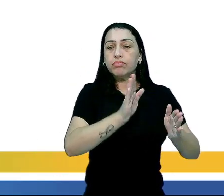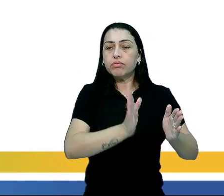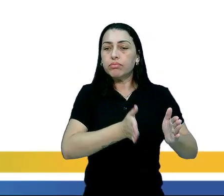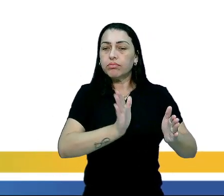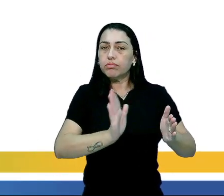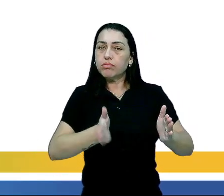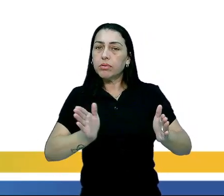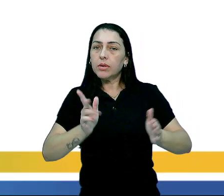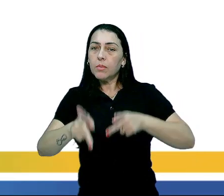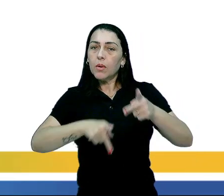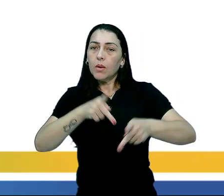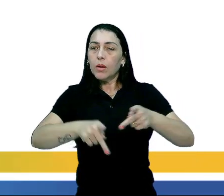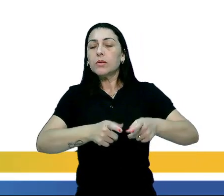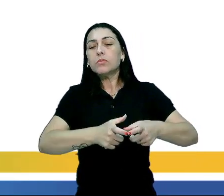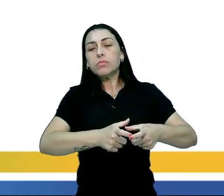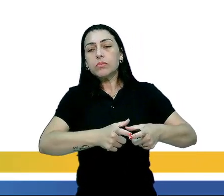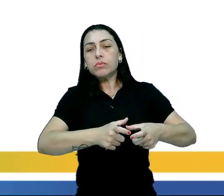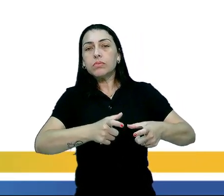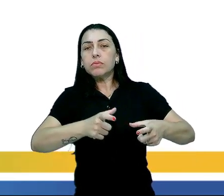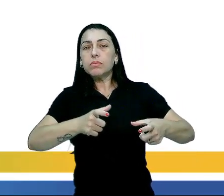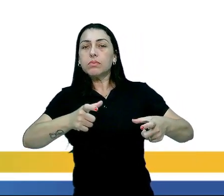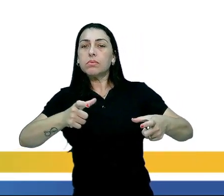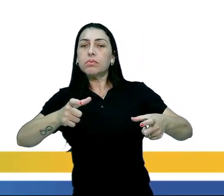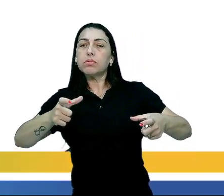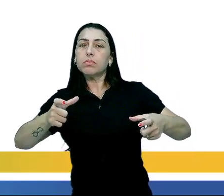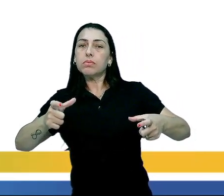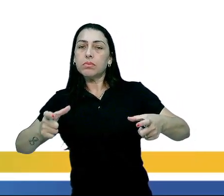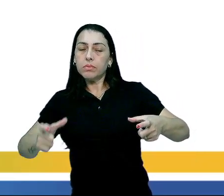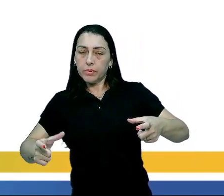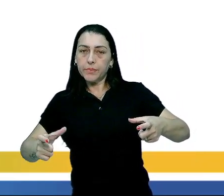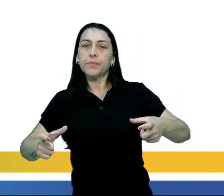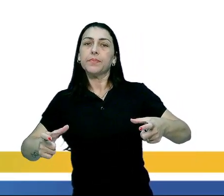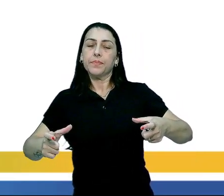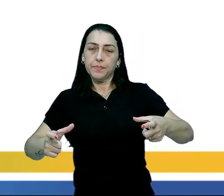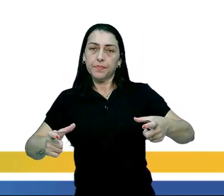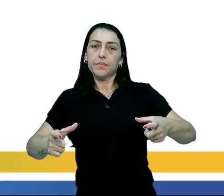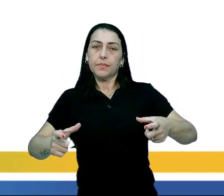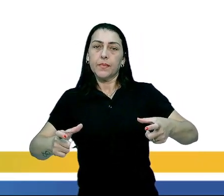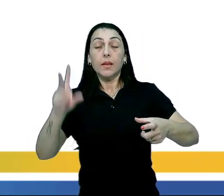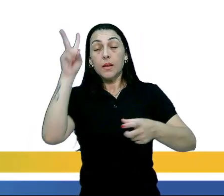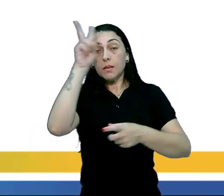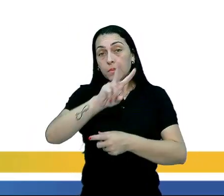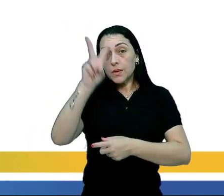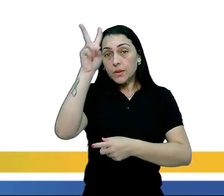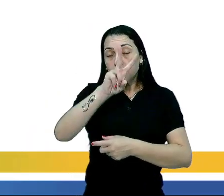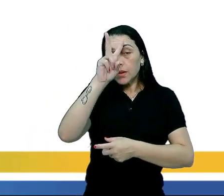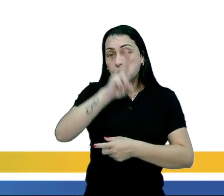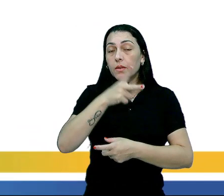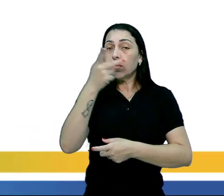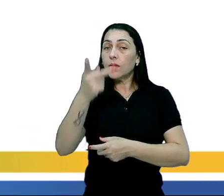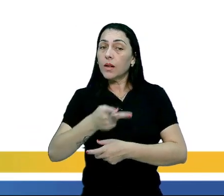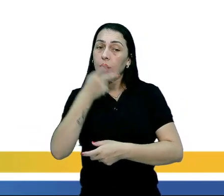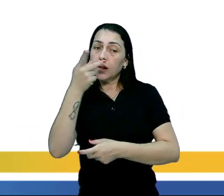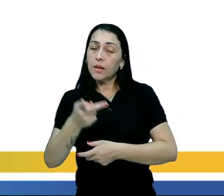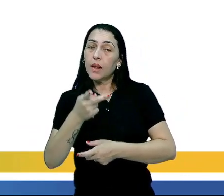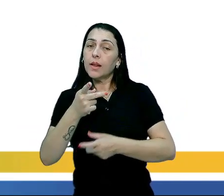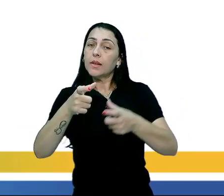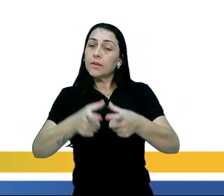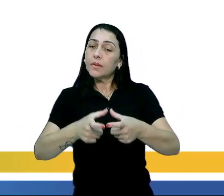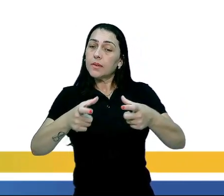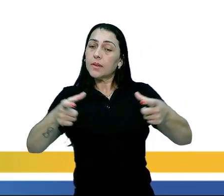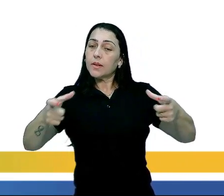passando, essa população ela vai aumentando consideravelmente. Lembrando que a gente está falando desse